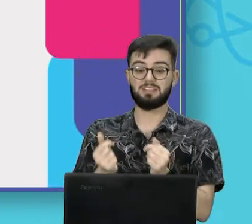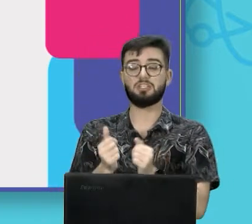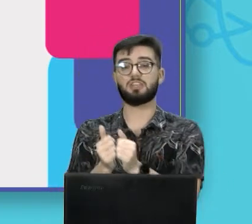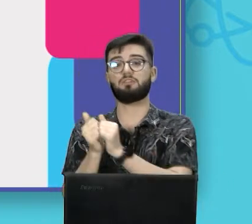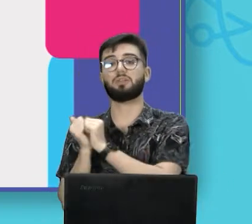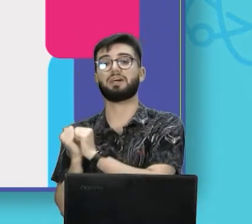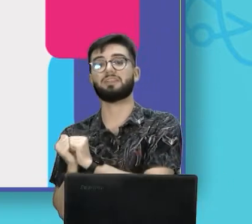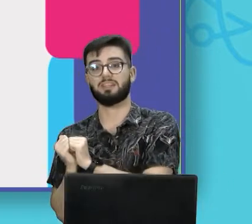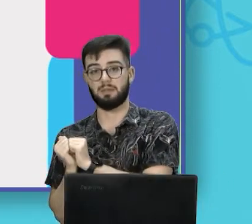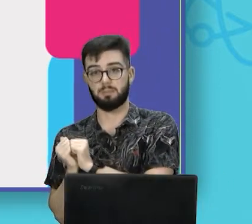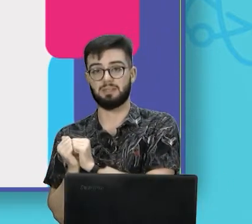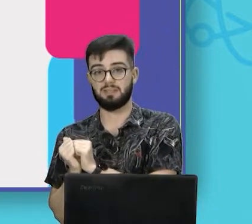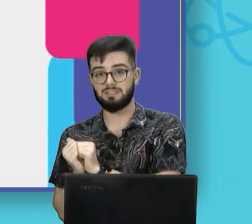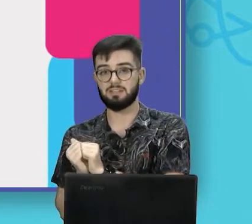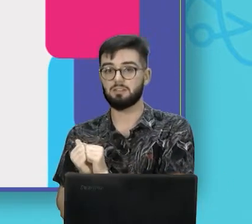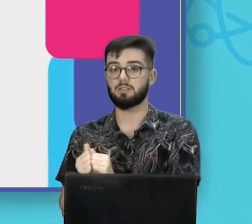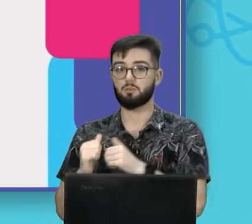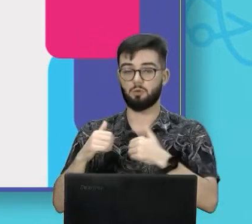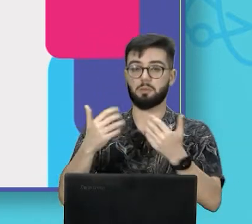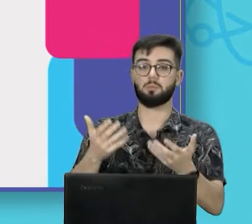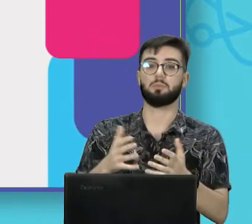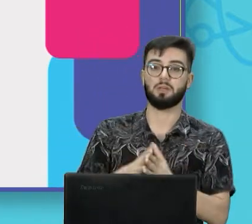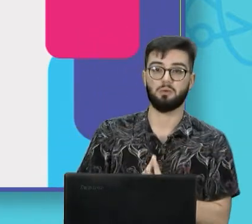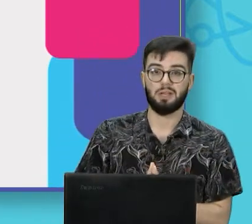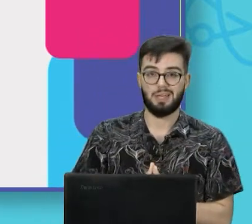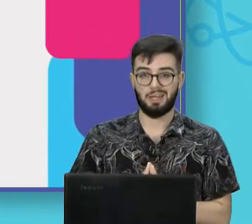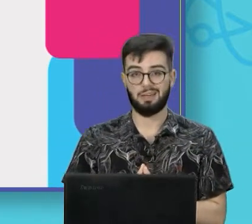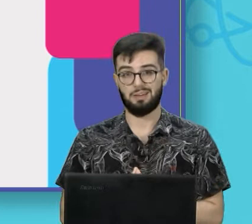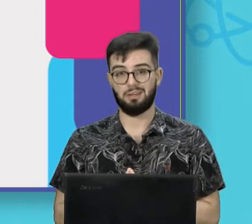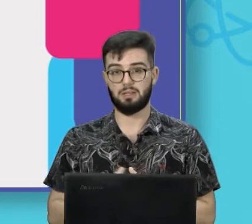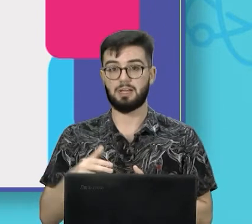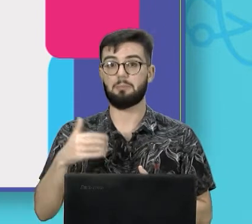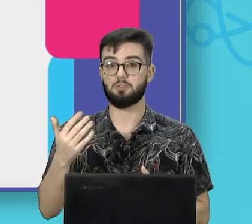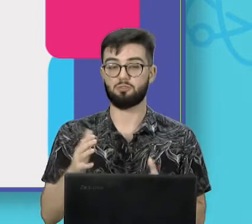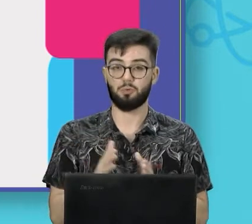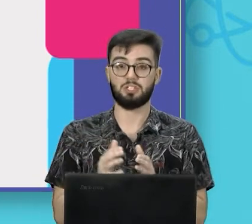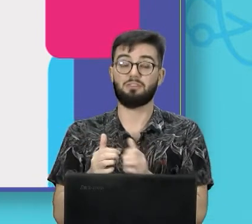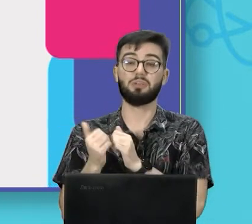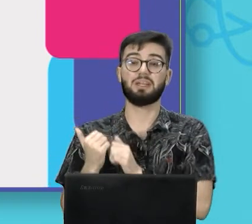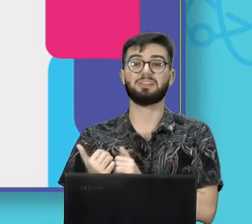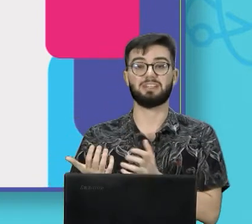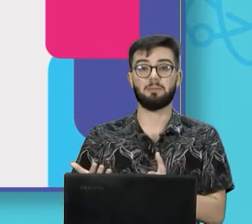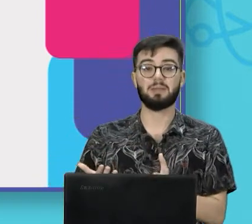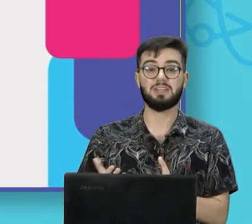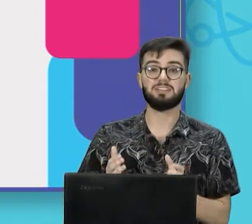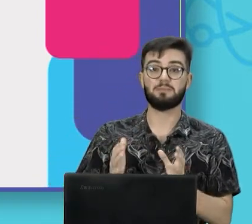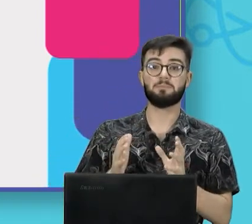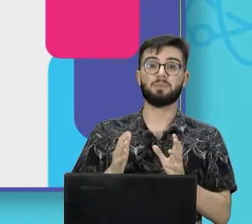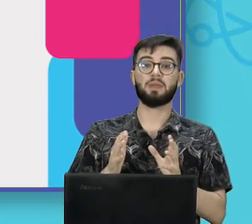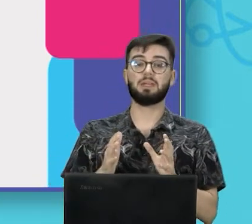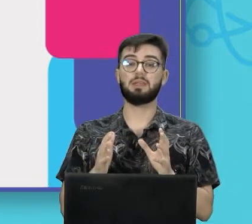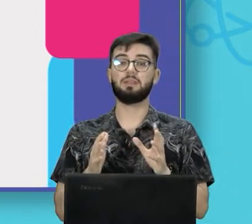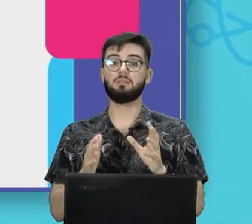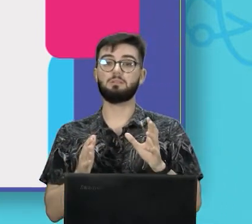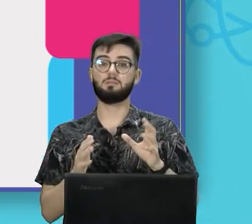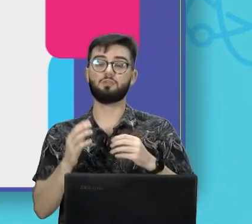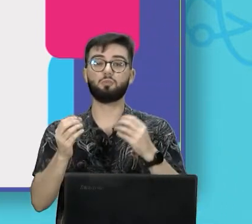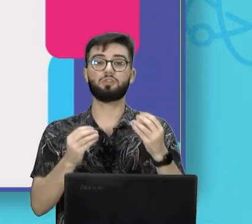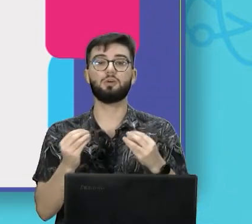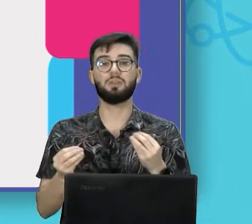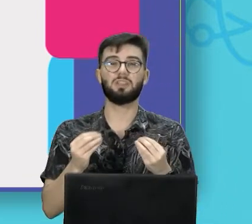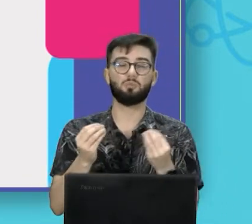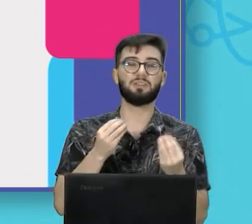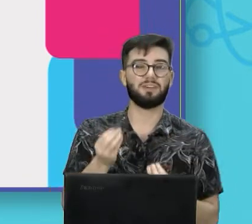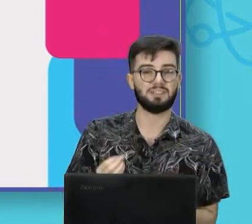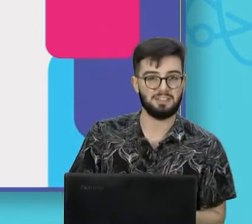brasileiras que estavam ligadas à Independência que o Dom Pedro primeiro é encabeçou que estavam ligados à Independência que